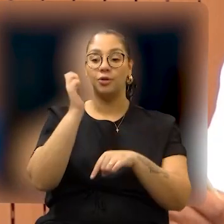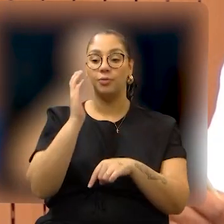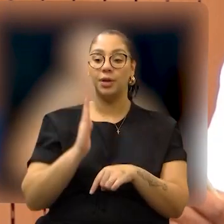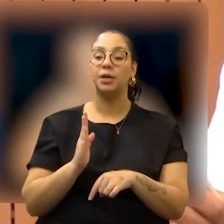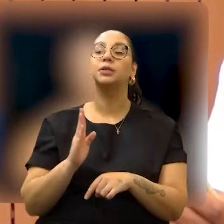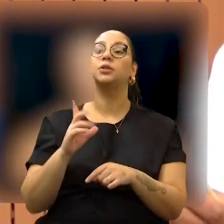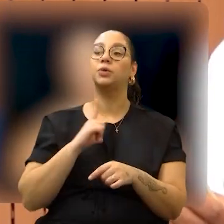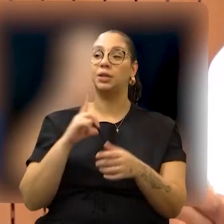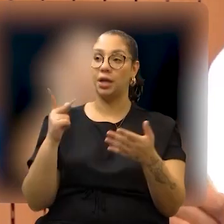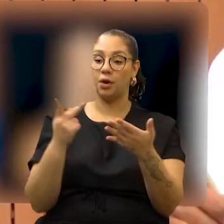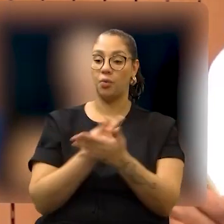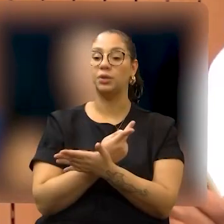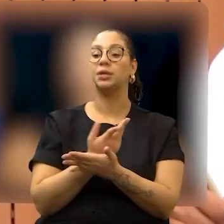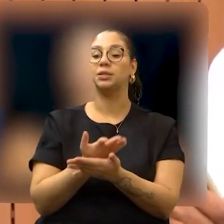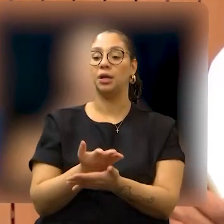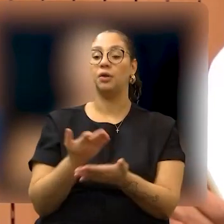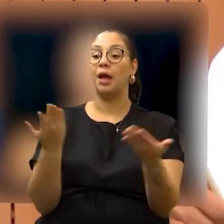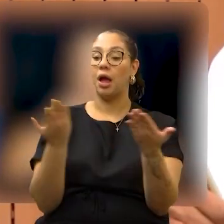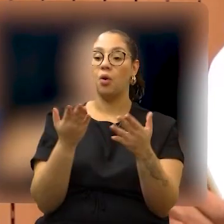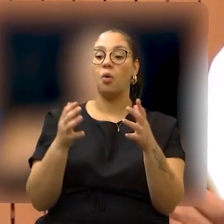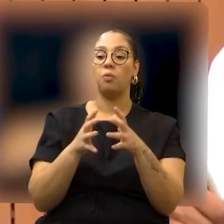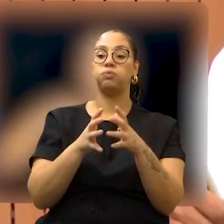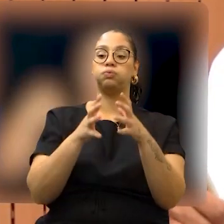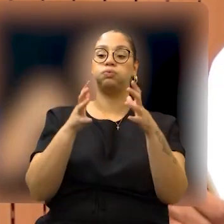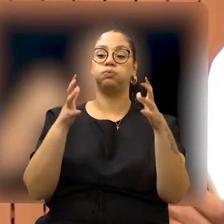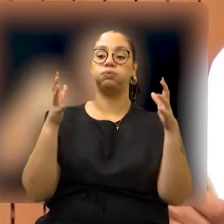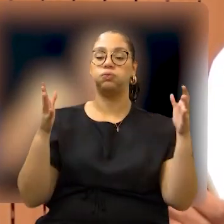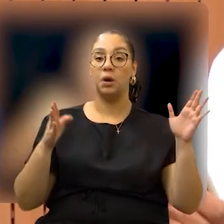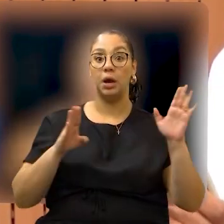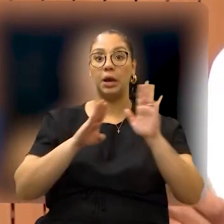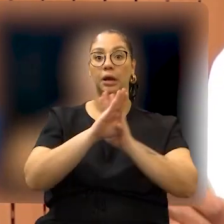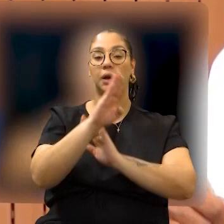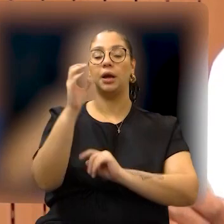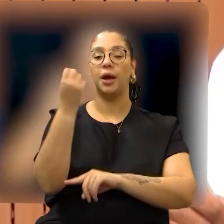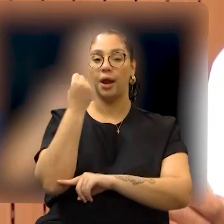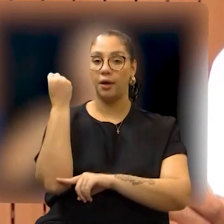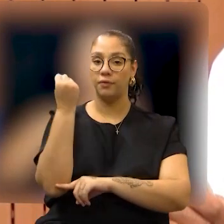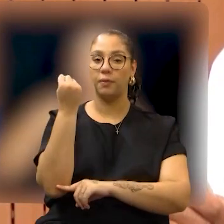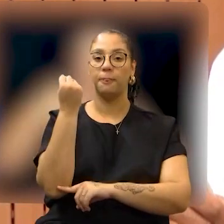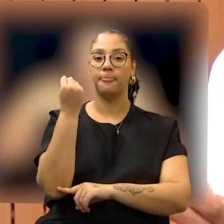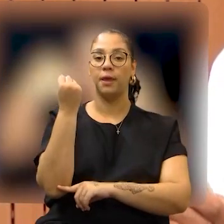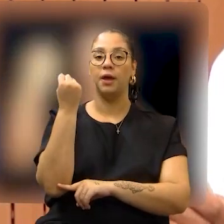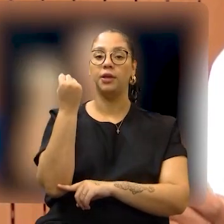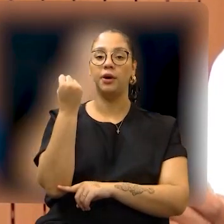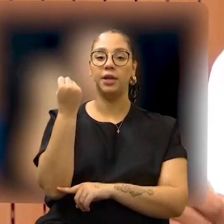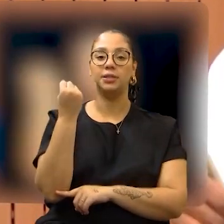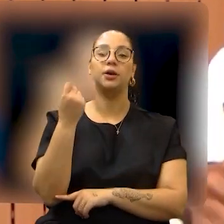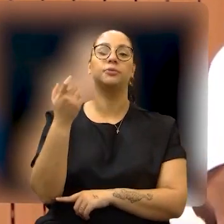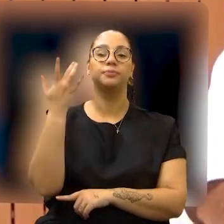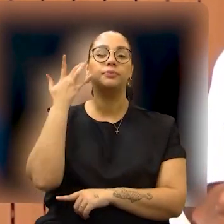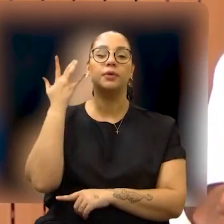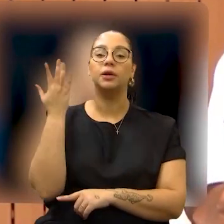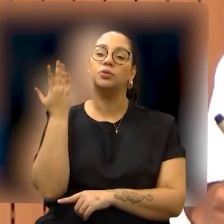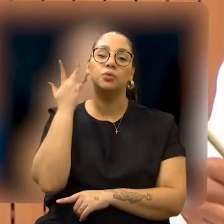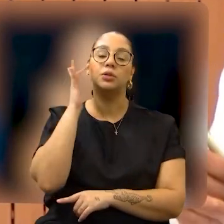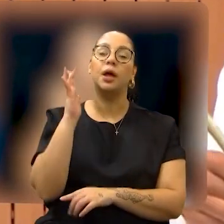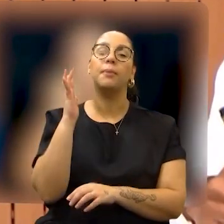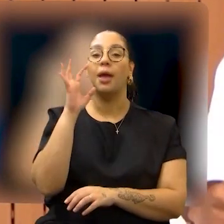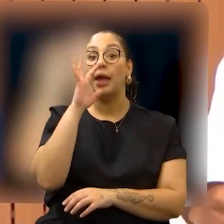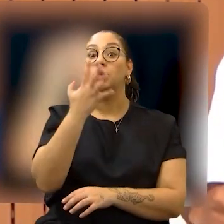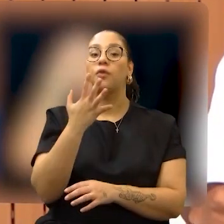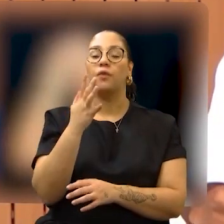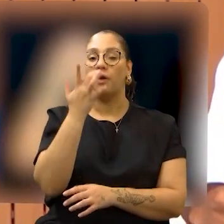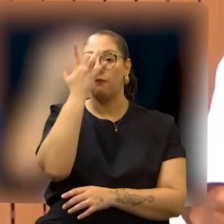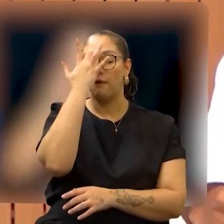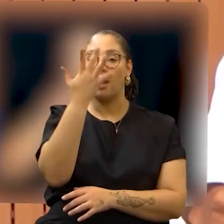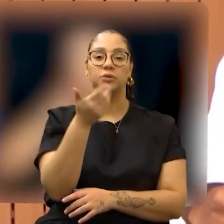tem acontecido de um tempo e agora, numa situação de uma escalada agravada, muito maior, a gente sabe que não vai ter uma